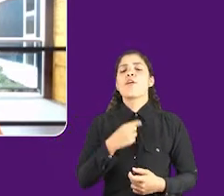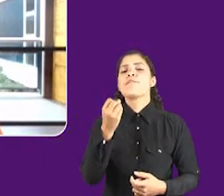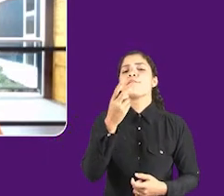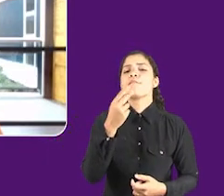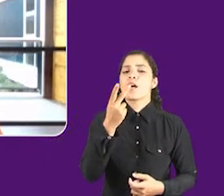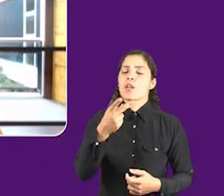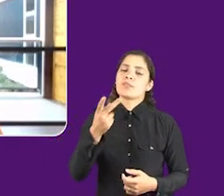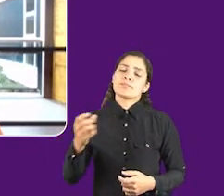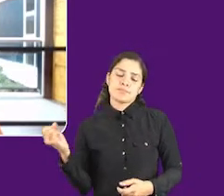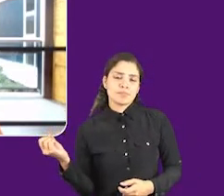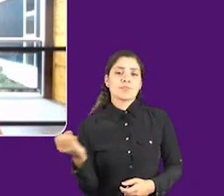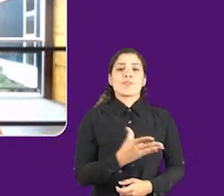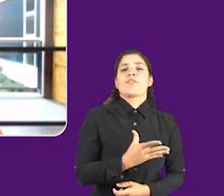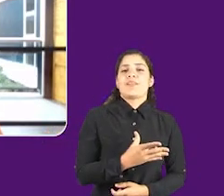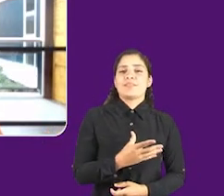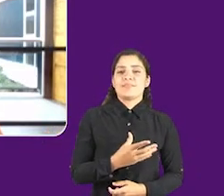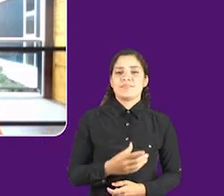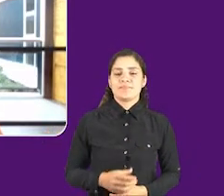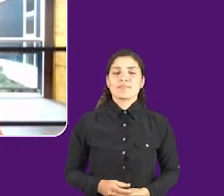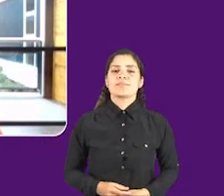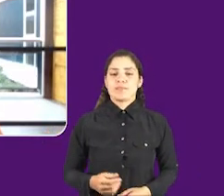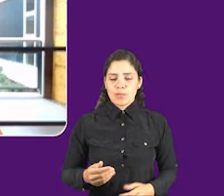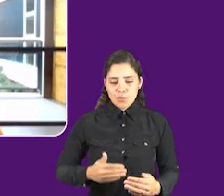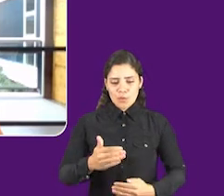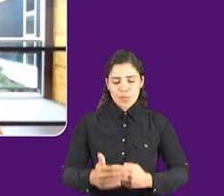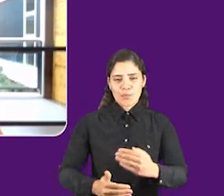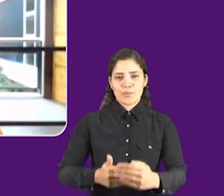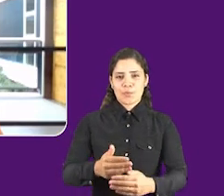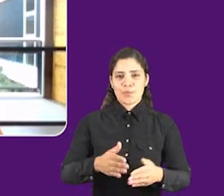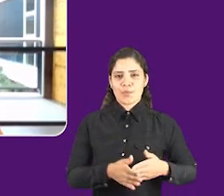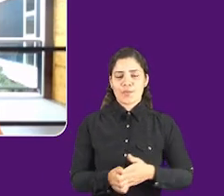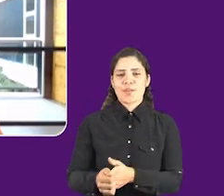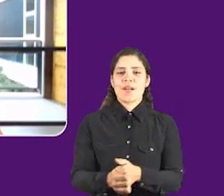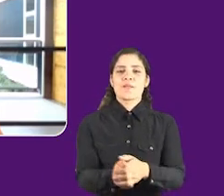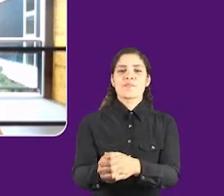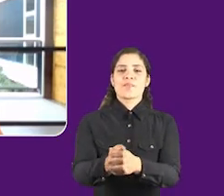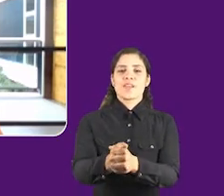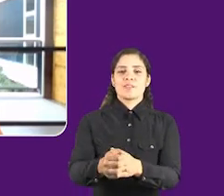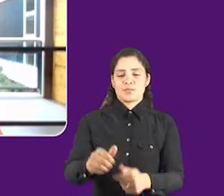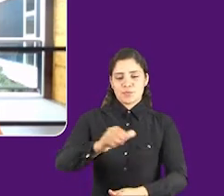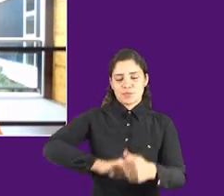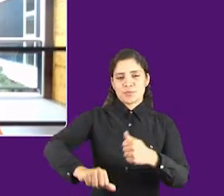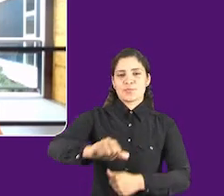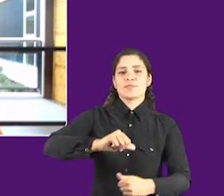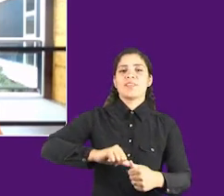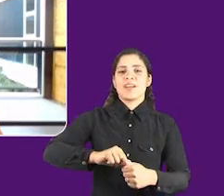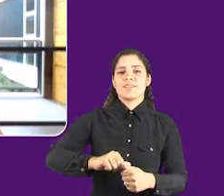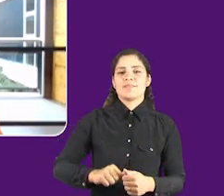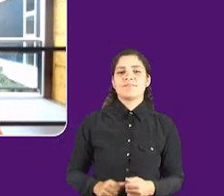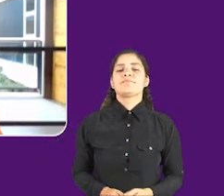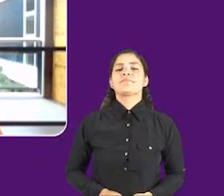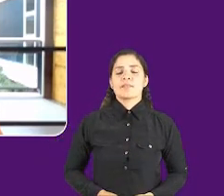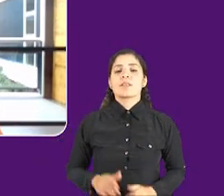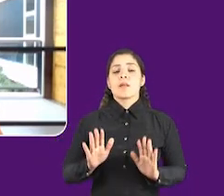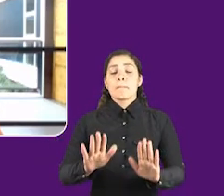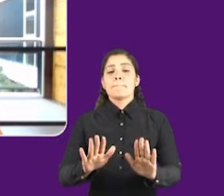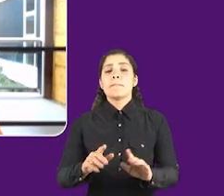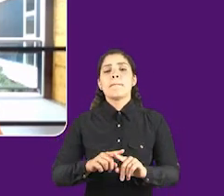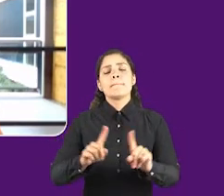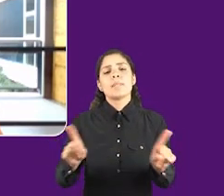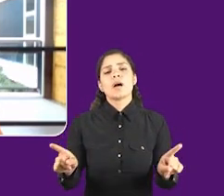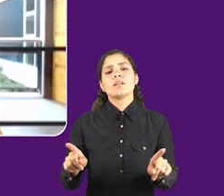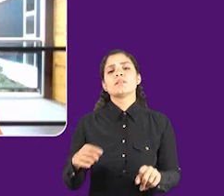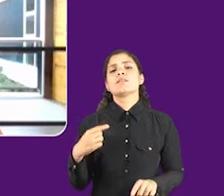nos projetam para o caminho é Irreversível do ponto de vista de consumo Mais qual a perspectiva